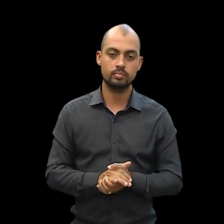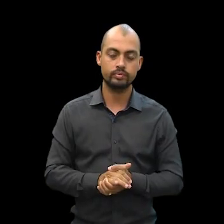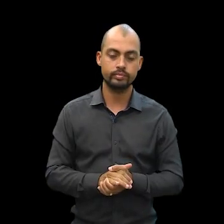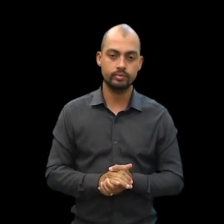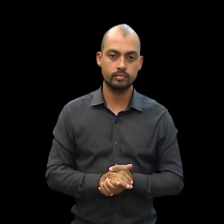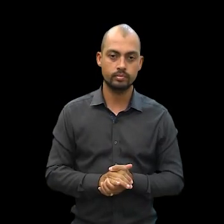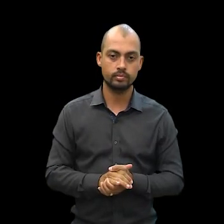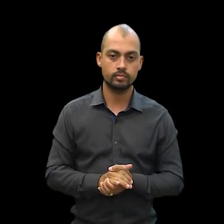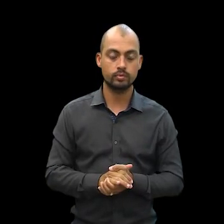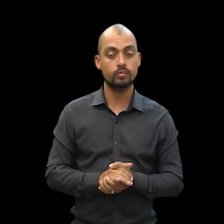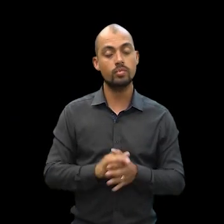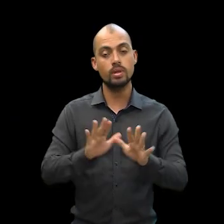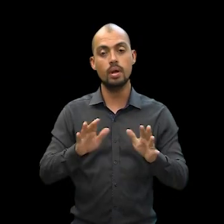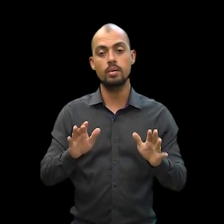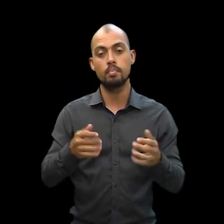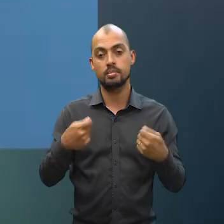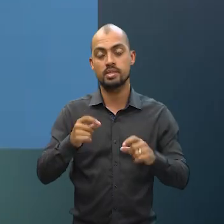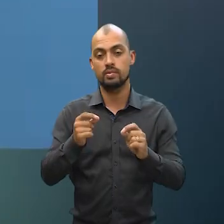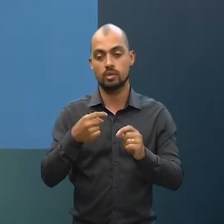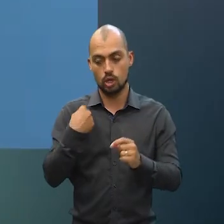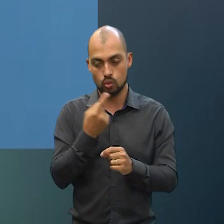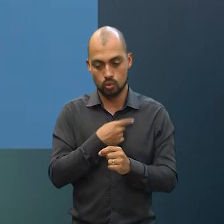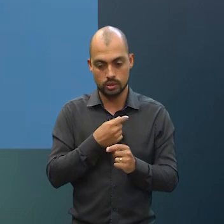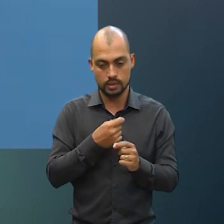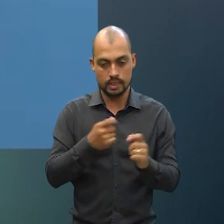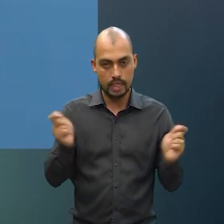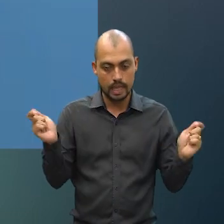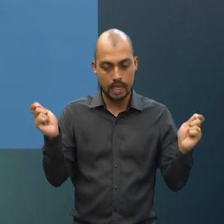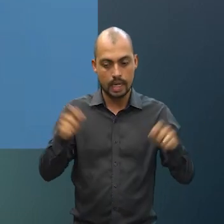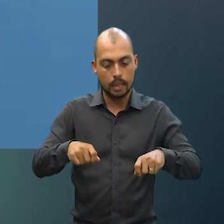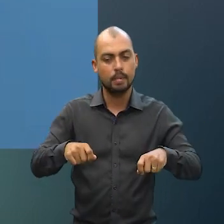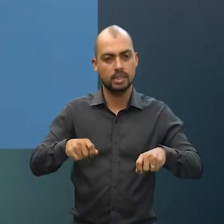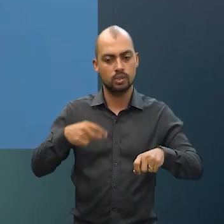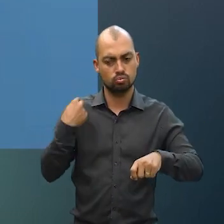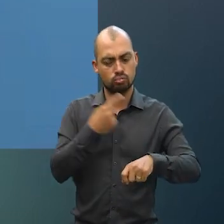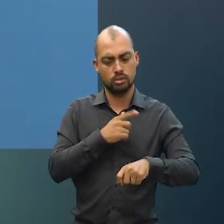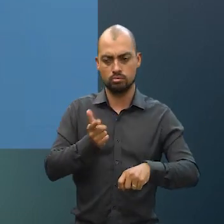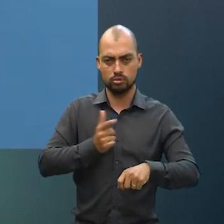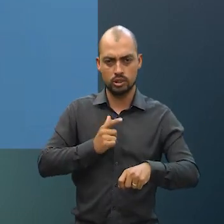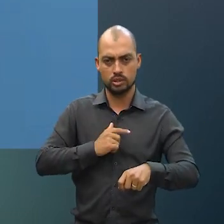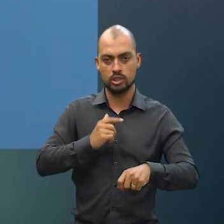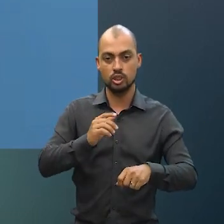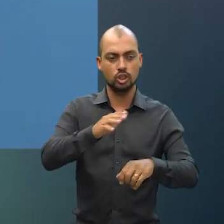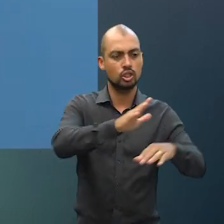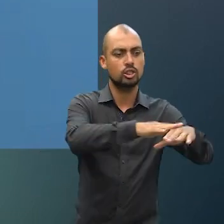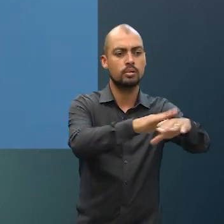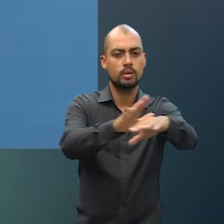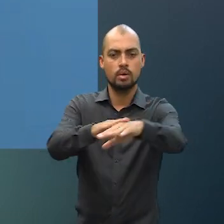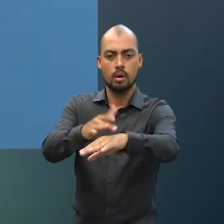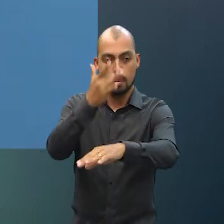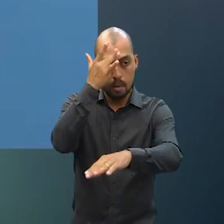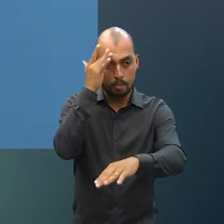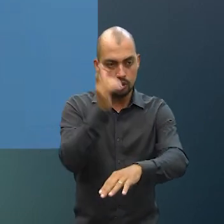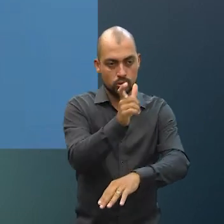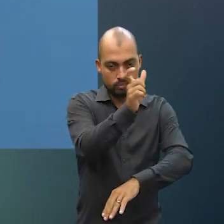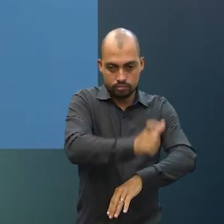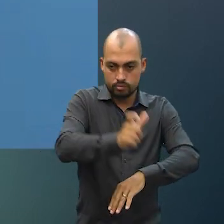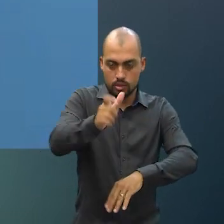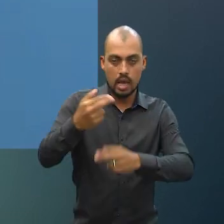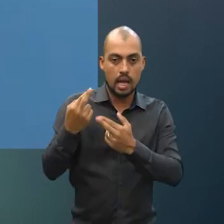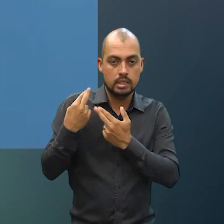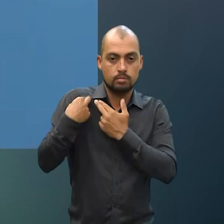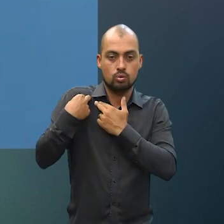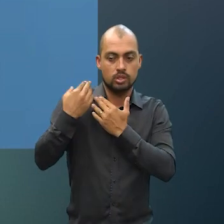Exigia da gente um nível de capacitação que a gente sabia que a gente tinha. Trouxemos pessoas competentes para trabalhar conosco,